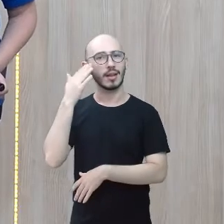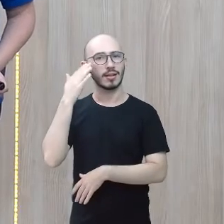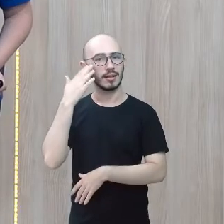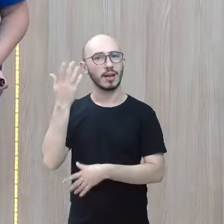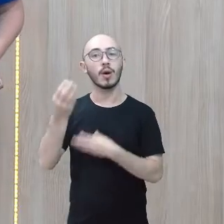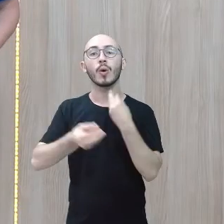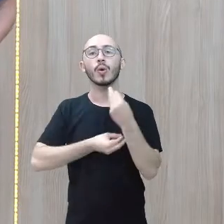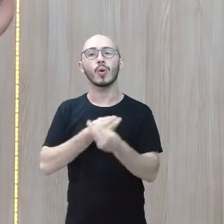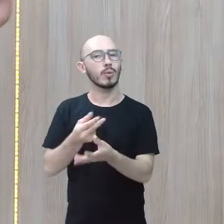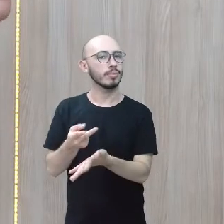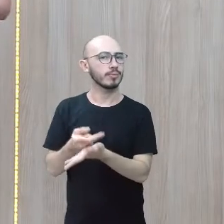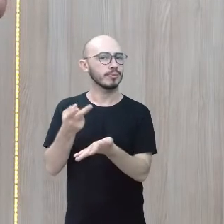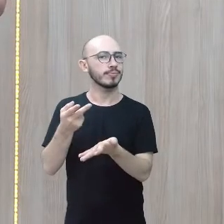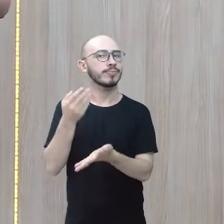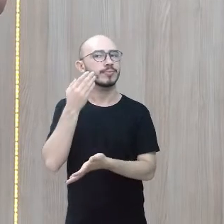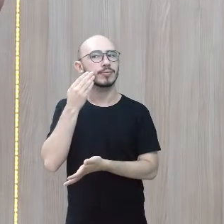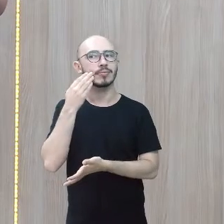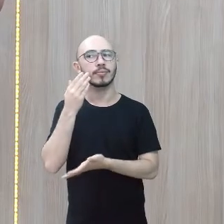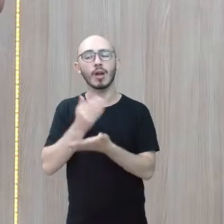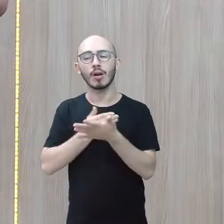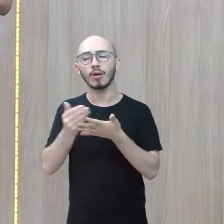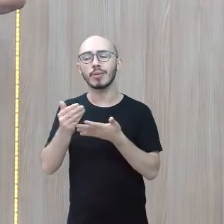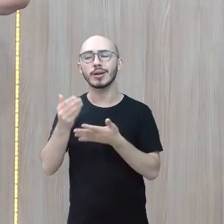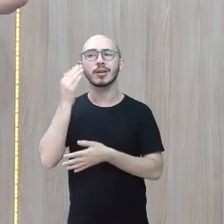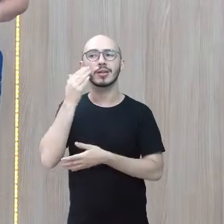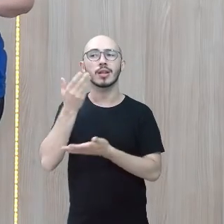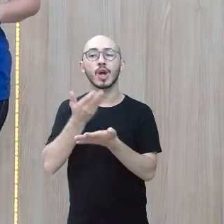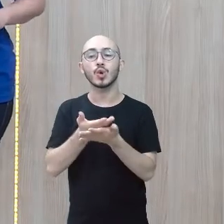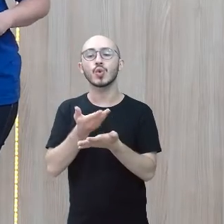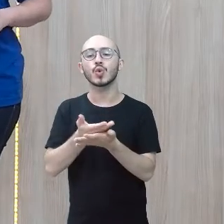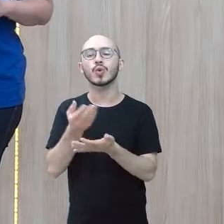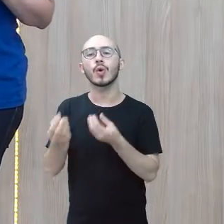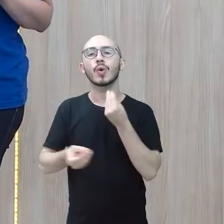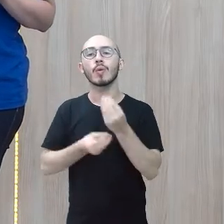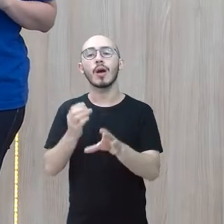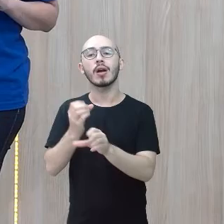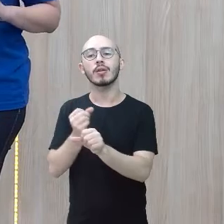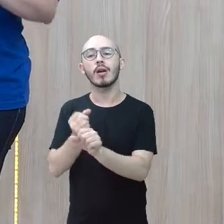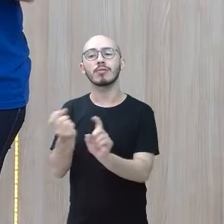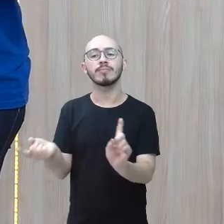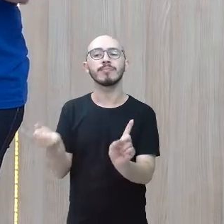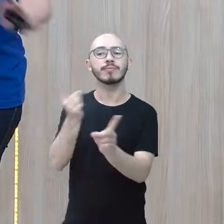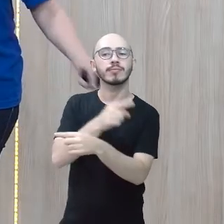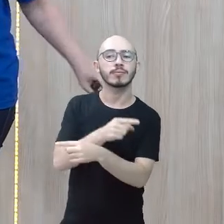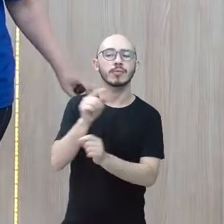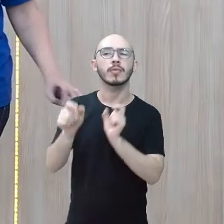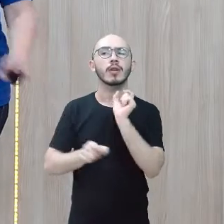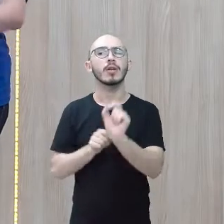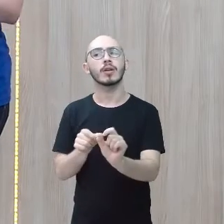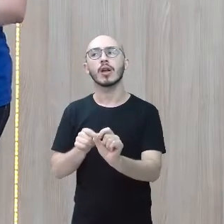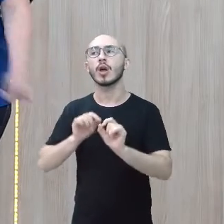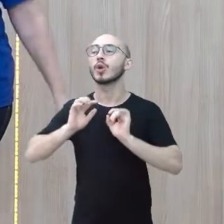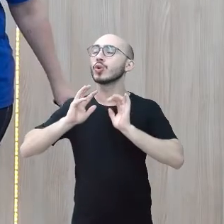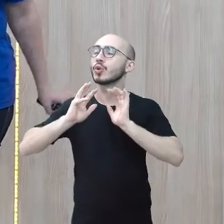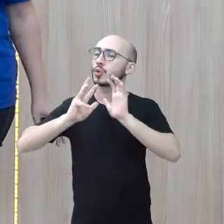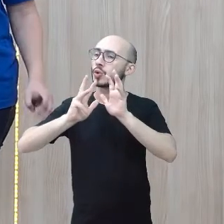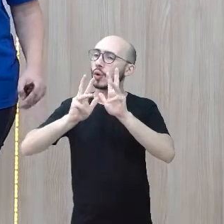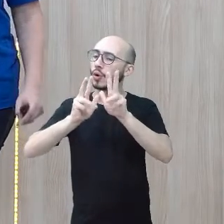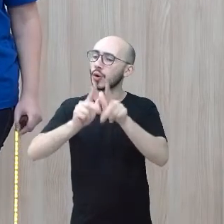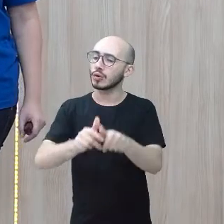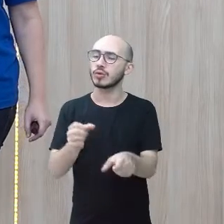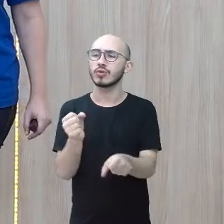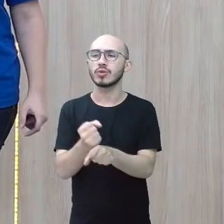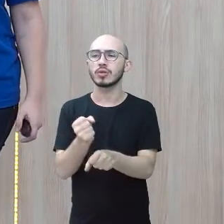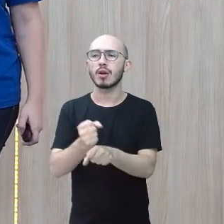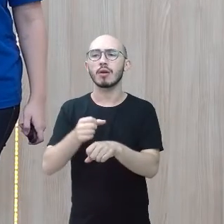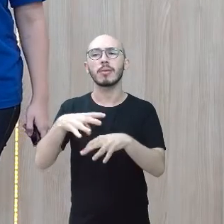está acontecendo, né? Quando a gente começa trabalhando com essa noção de operação inversa, a gente precisa lembrar que todas as